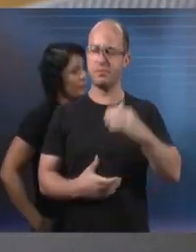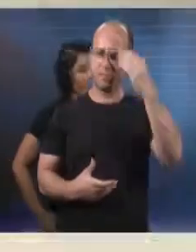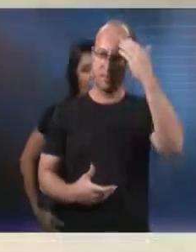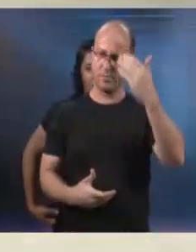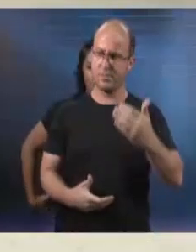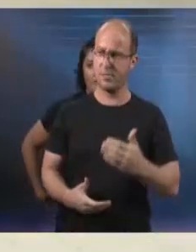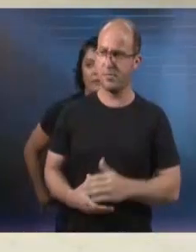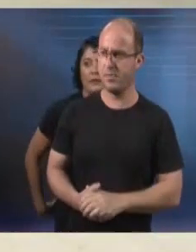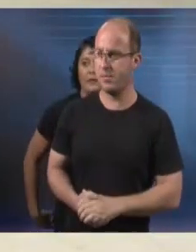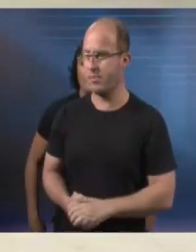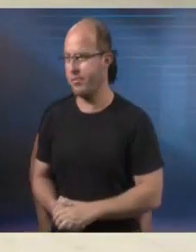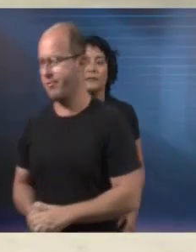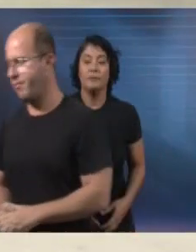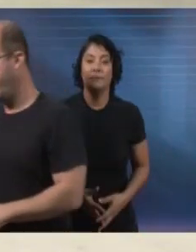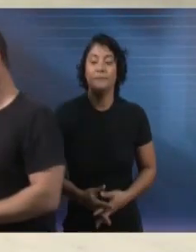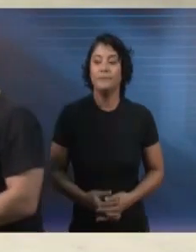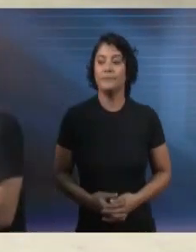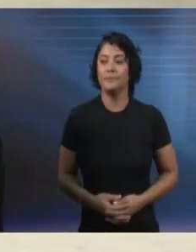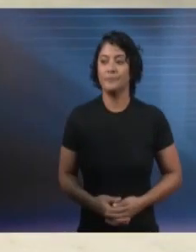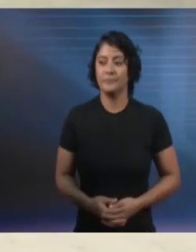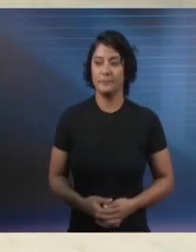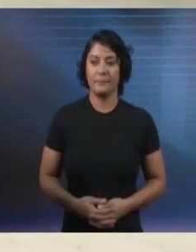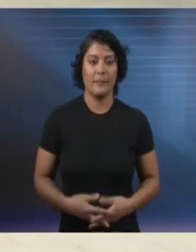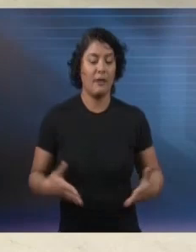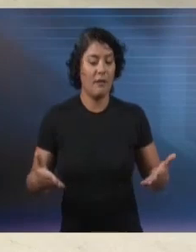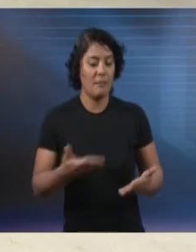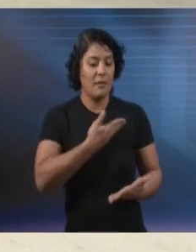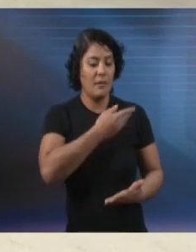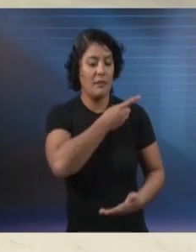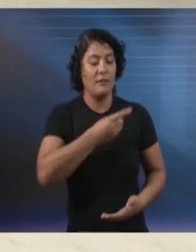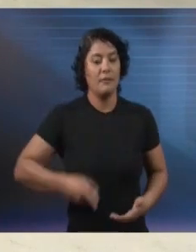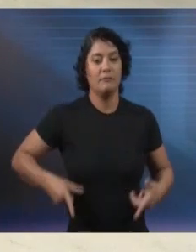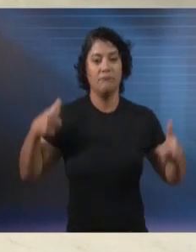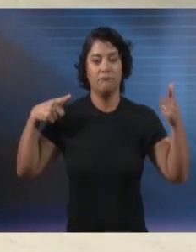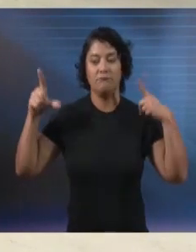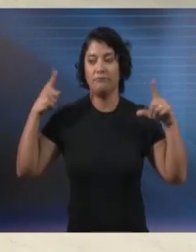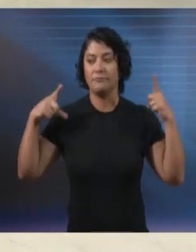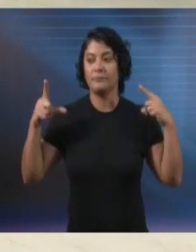Obrigado, deputado Francisco. Passa a palavra ao amigo deputado Luiz Eduardo.